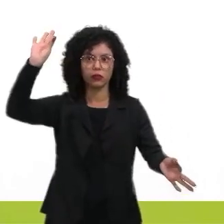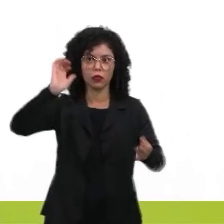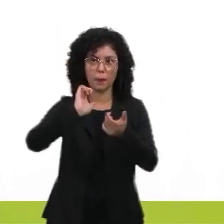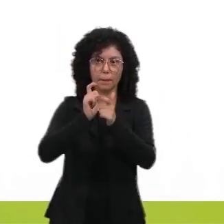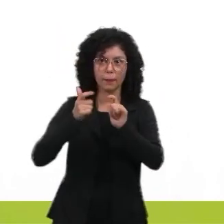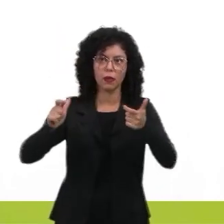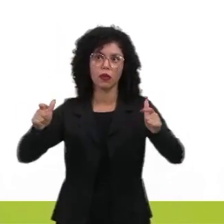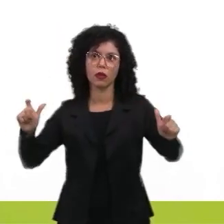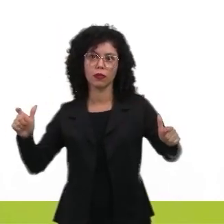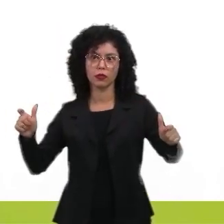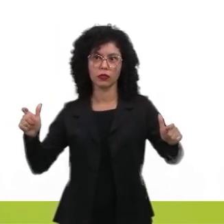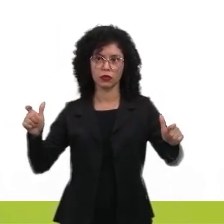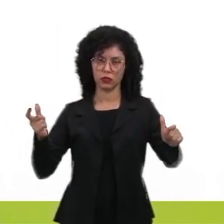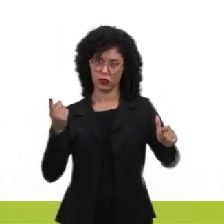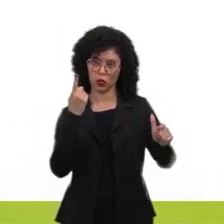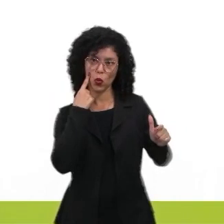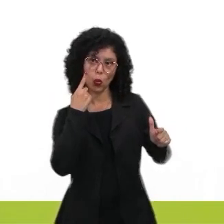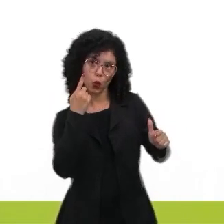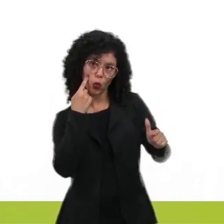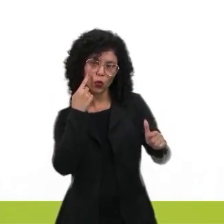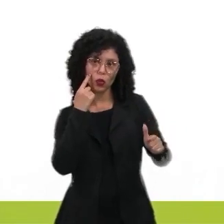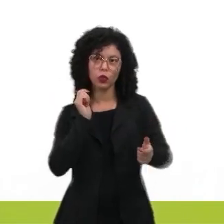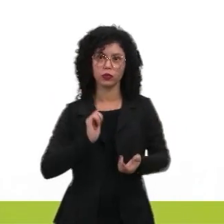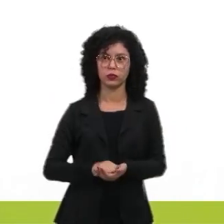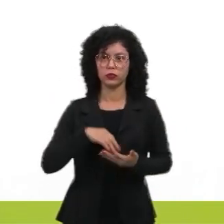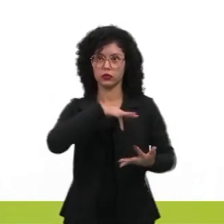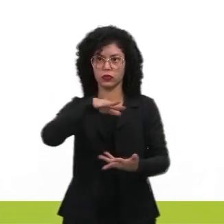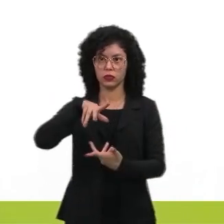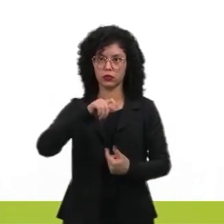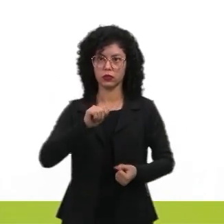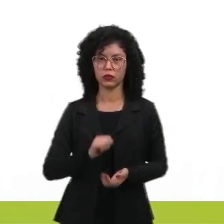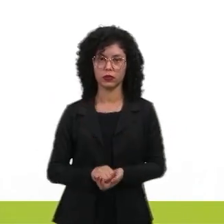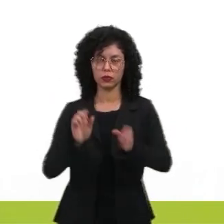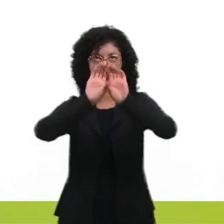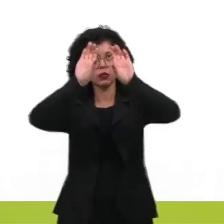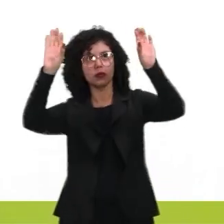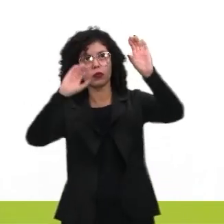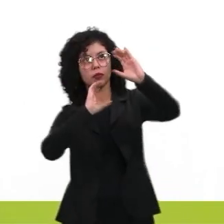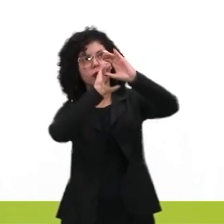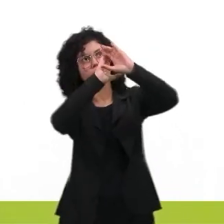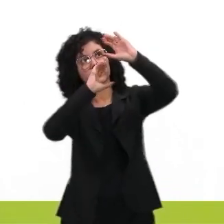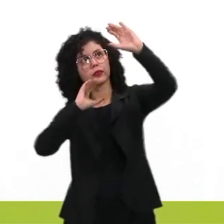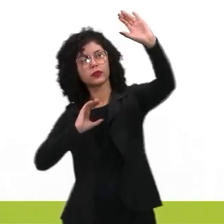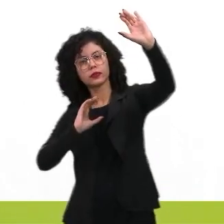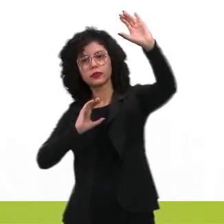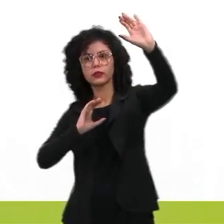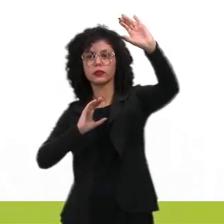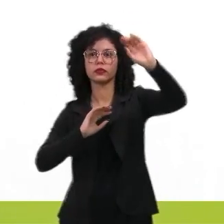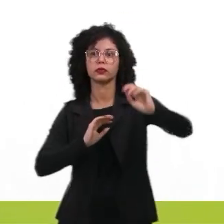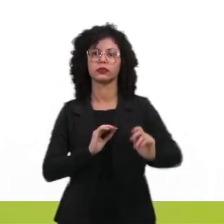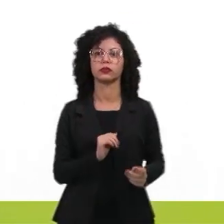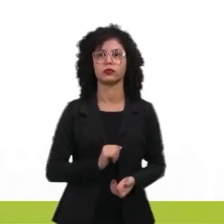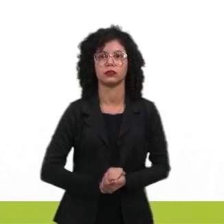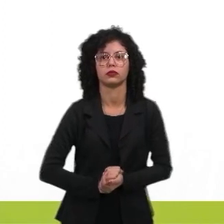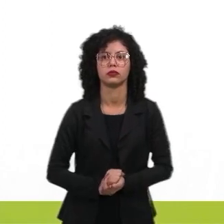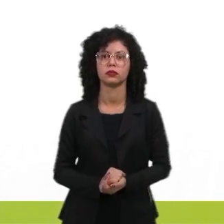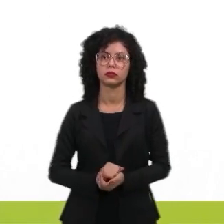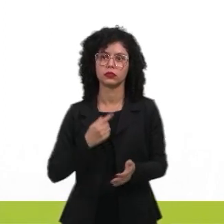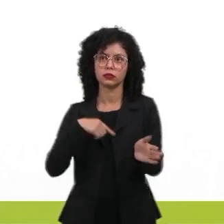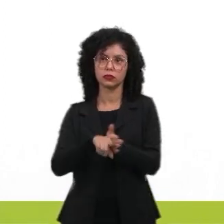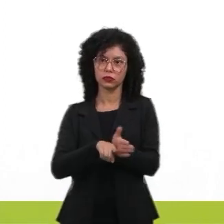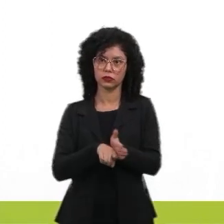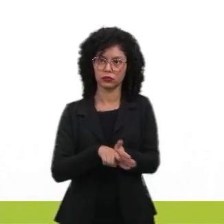Maior, aí o cientista chama de maior olho do mundo voltado para o céu, né? Se você quiser essa informação, dá uma pesquisada lá, bem